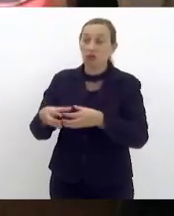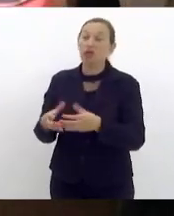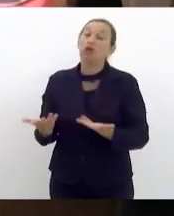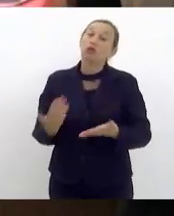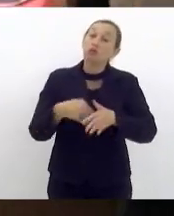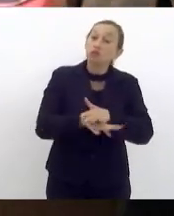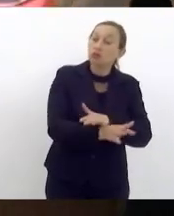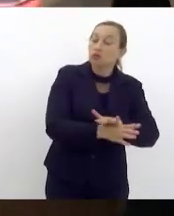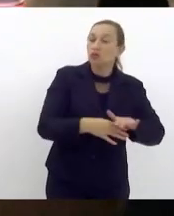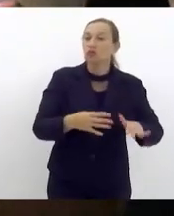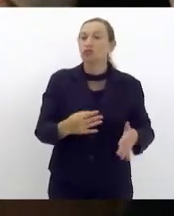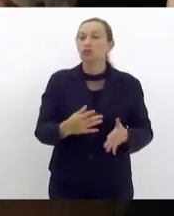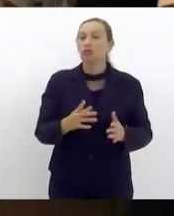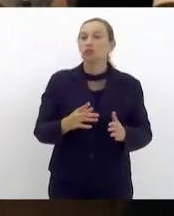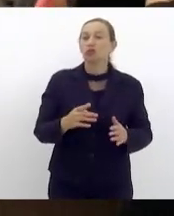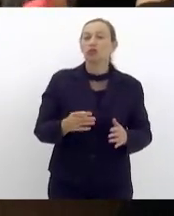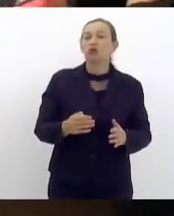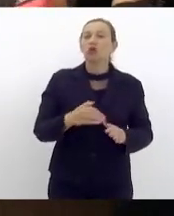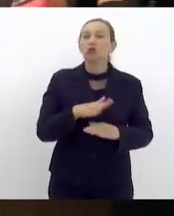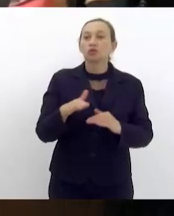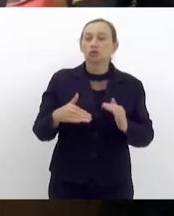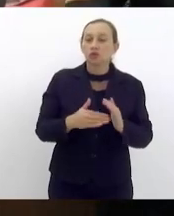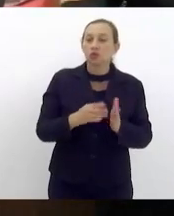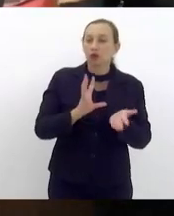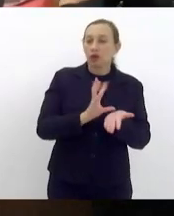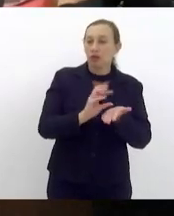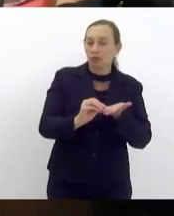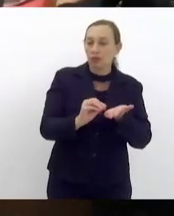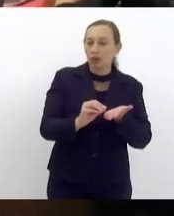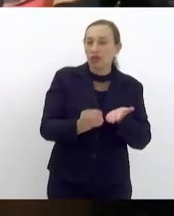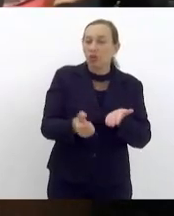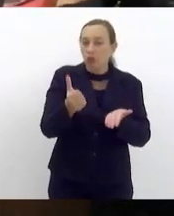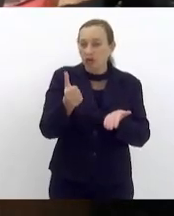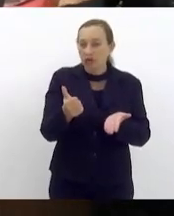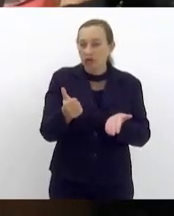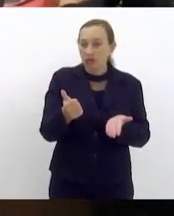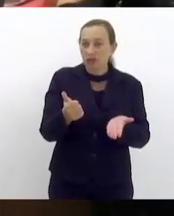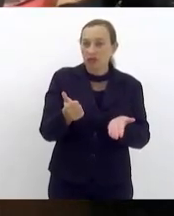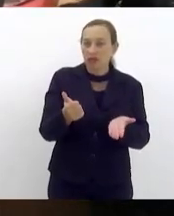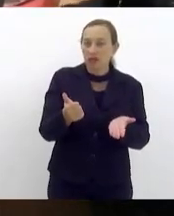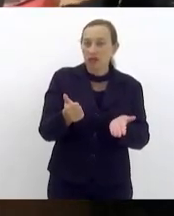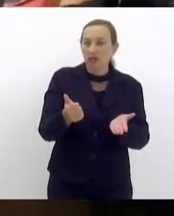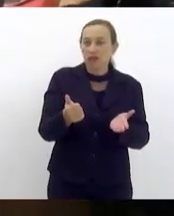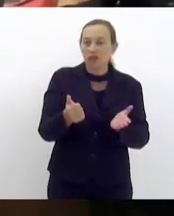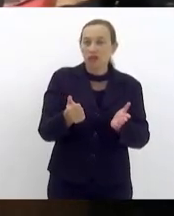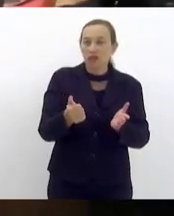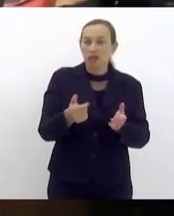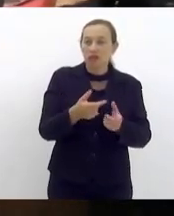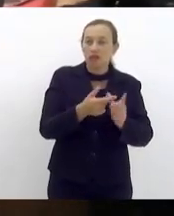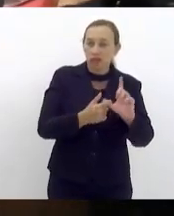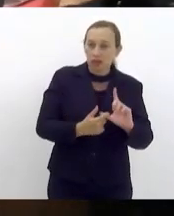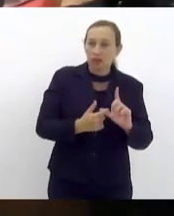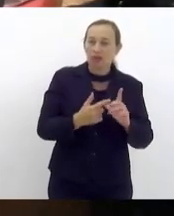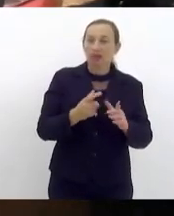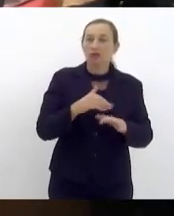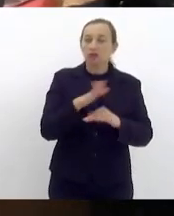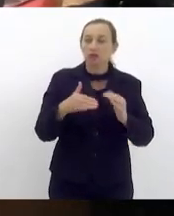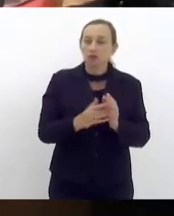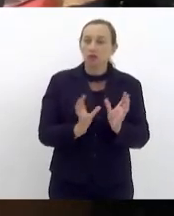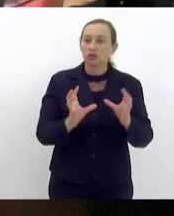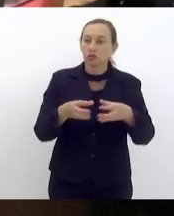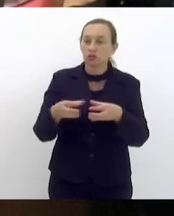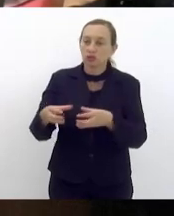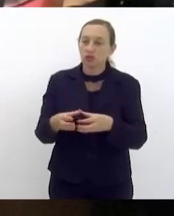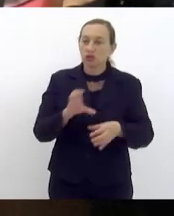nessa casa de quase toda pauta ela pegava pauta e tava lá pendente de parecer de todas as comissões desde